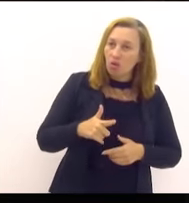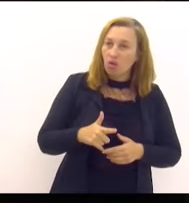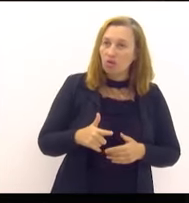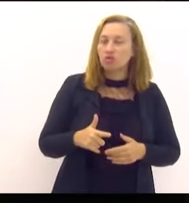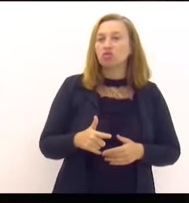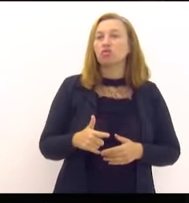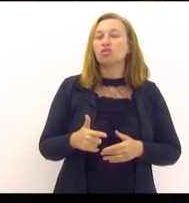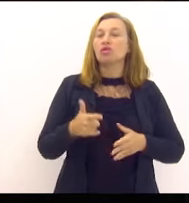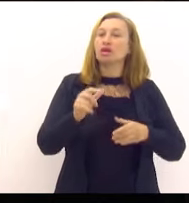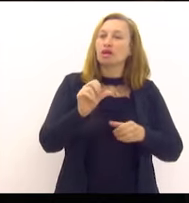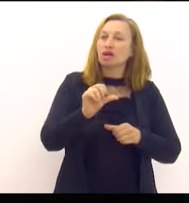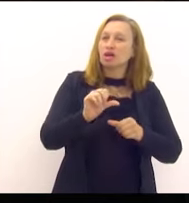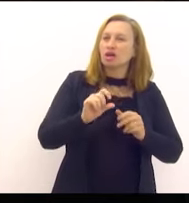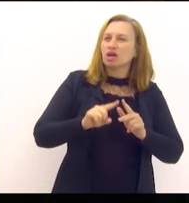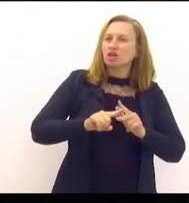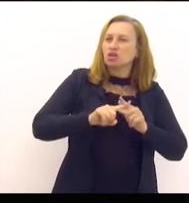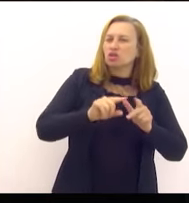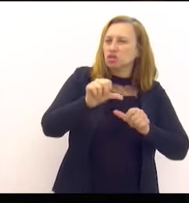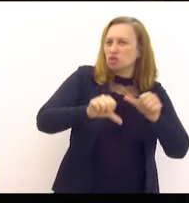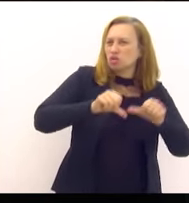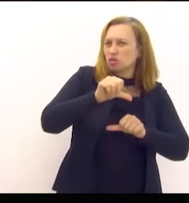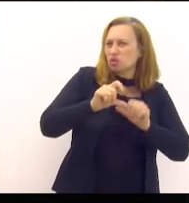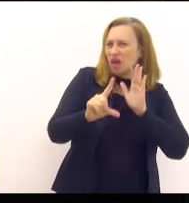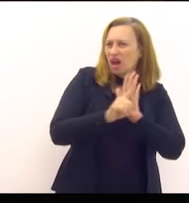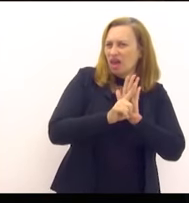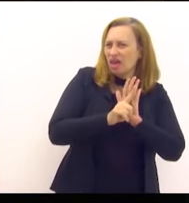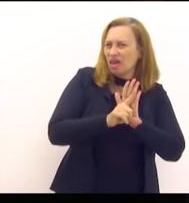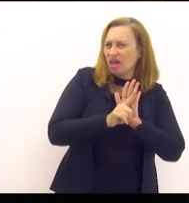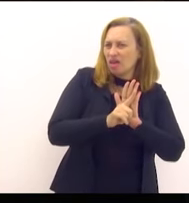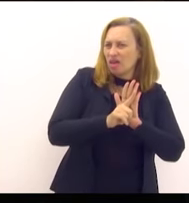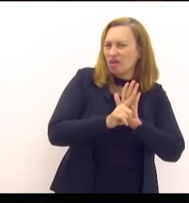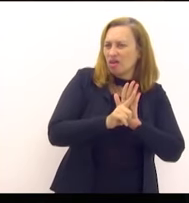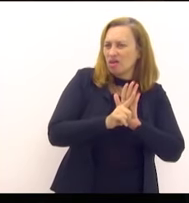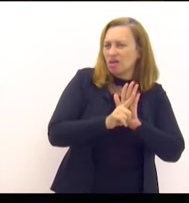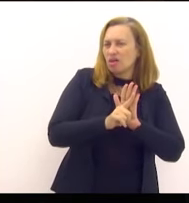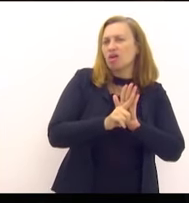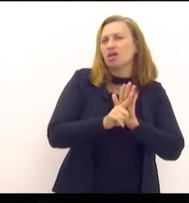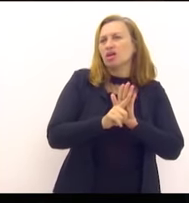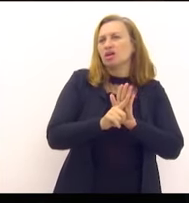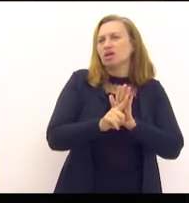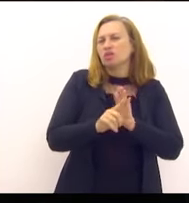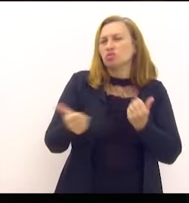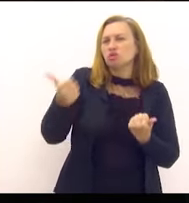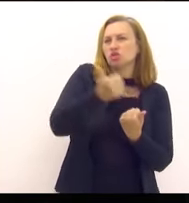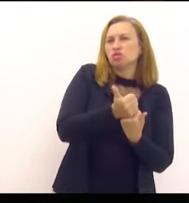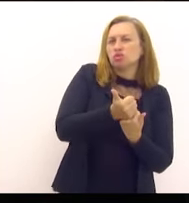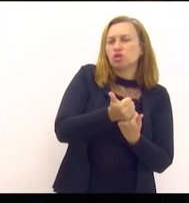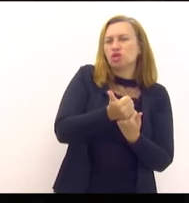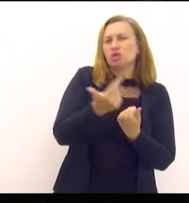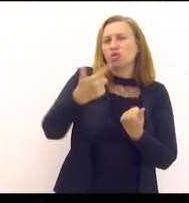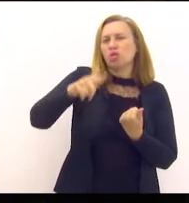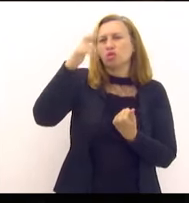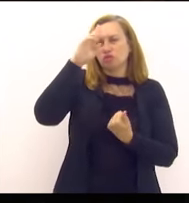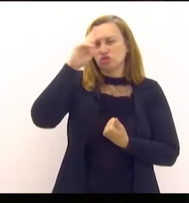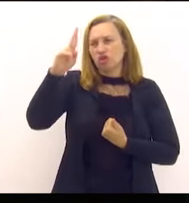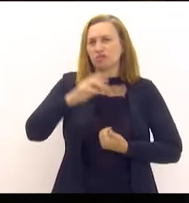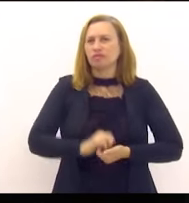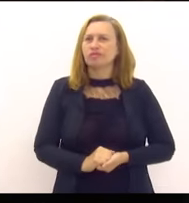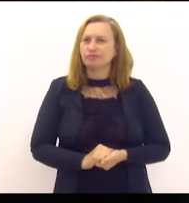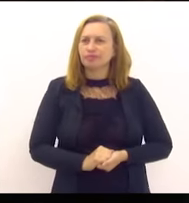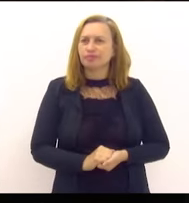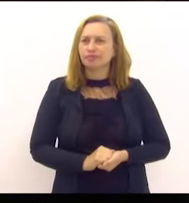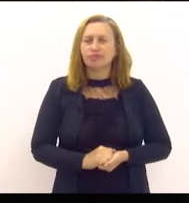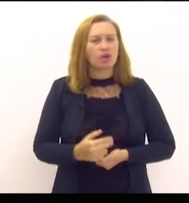lei para nomear outro chefe. Assim não dá. Assim não dá. A gente não aceita que a nossa Polícia Civil